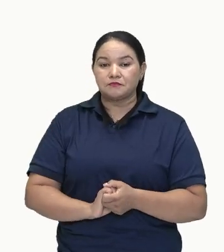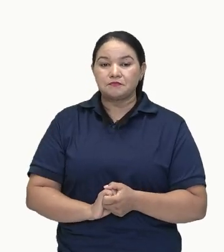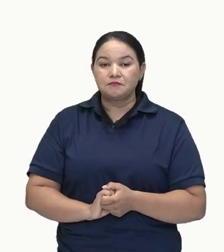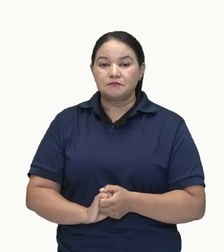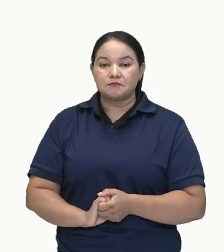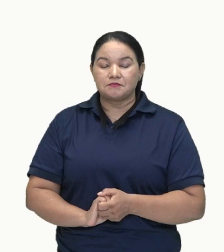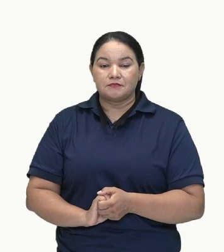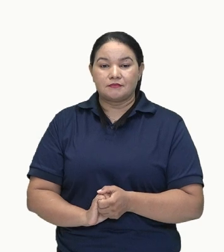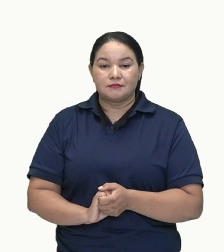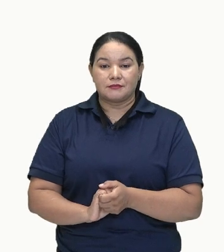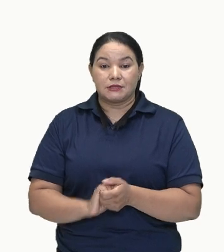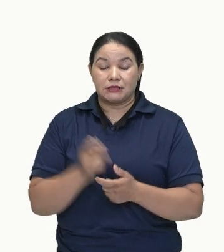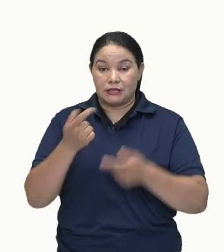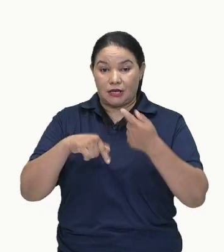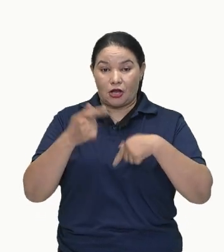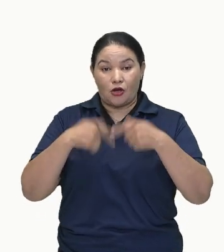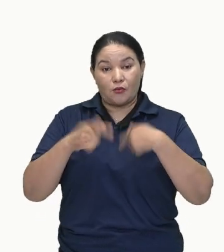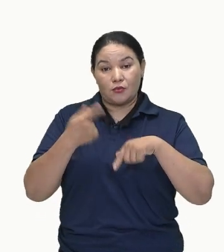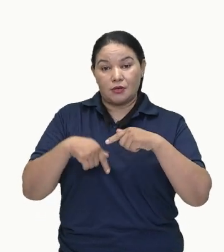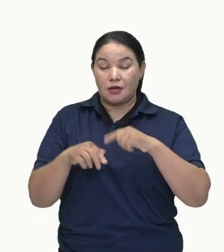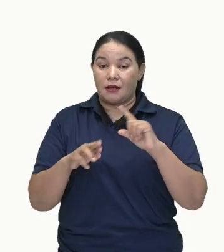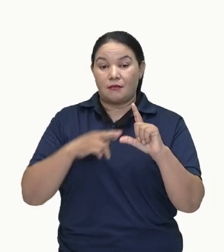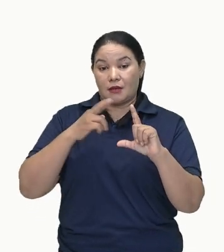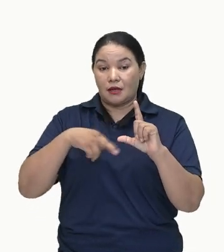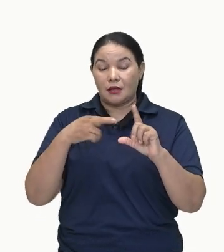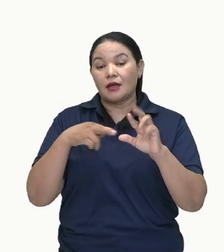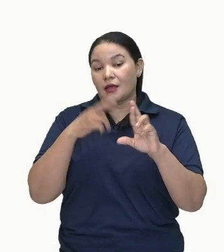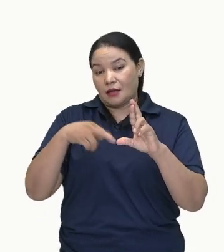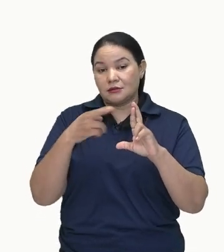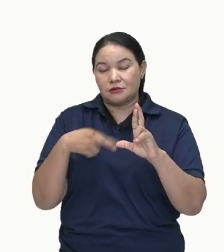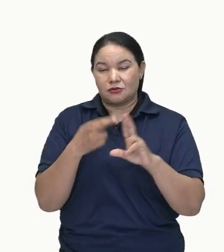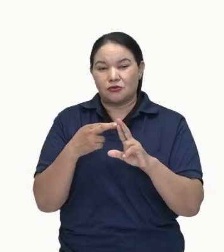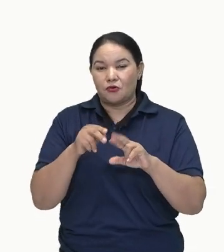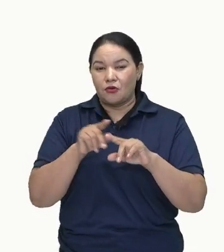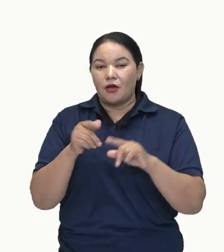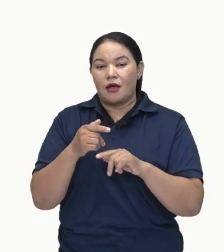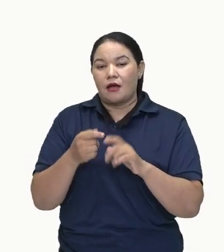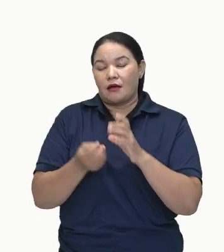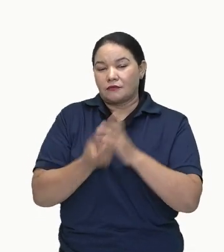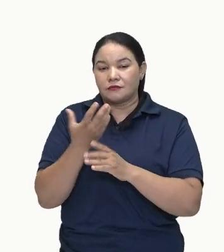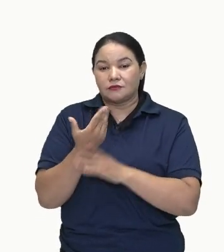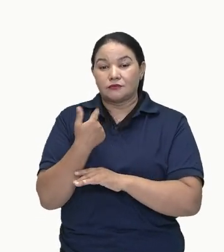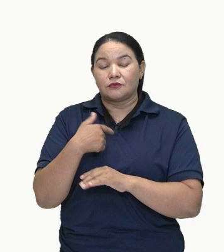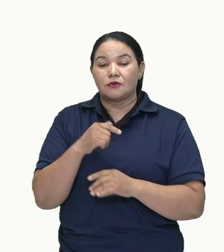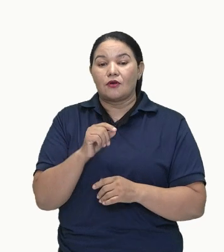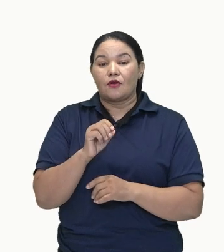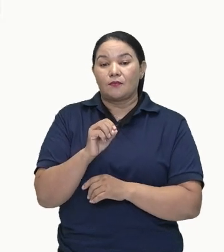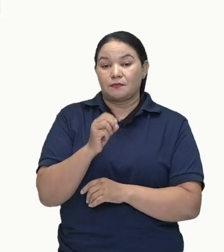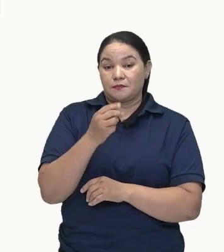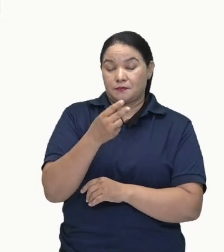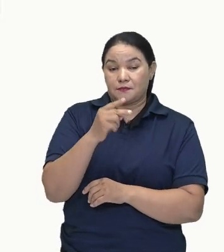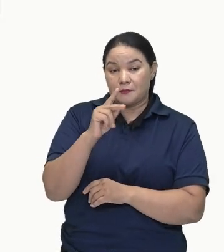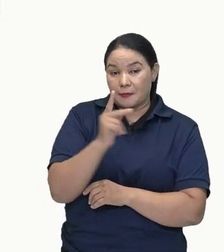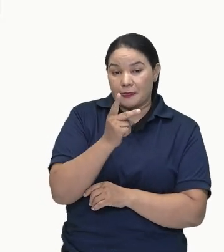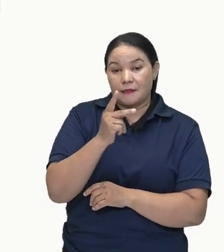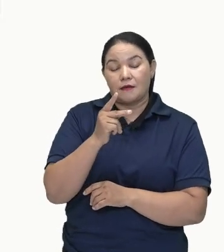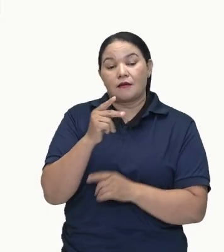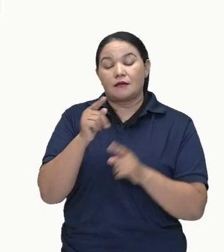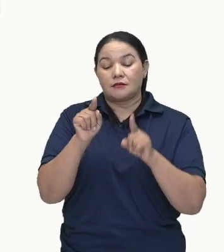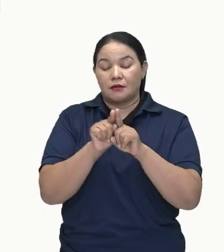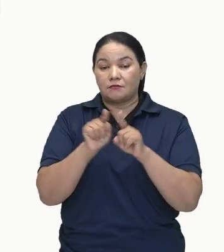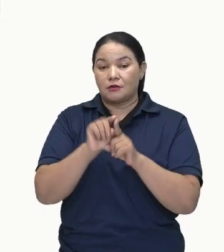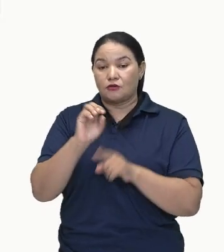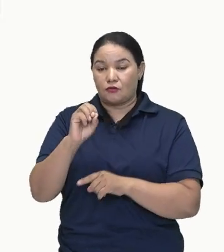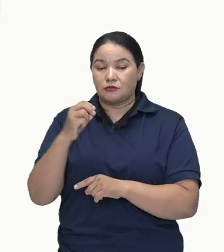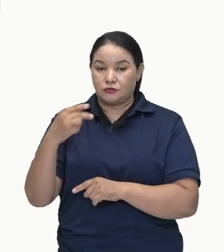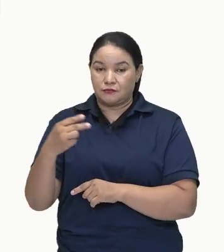da reação química de decomposição da água, formando gás hidrogênio e oxigênio. E